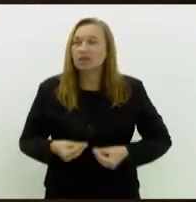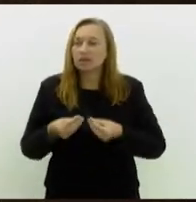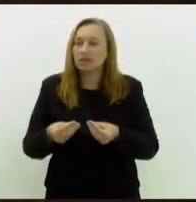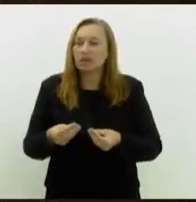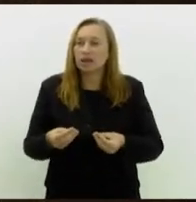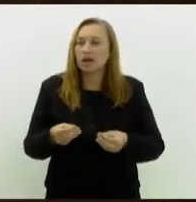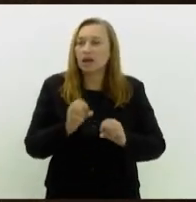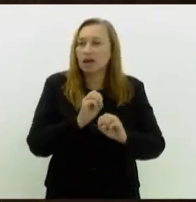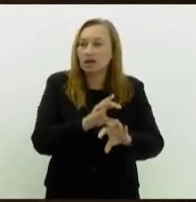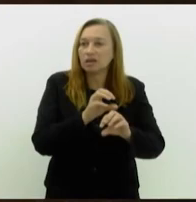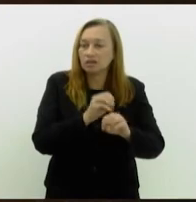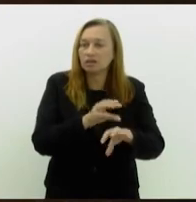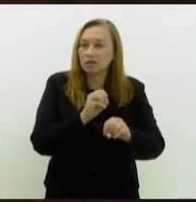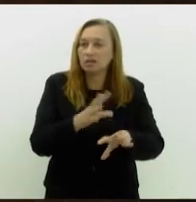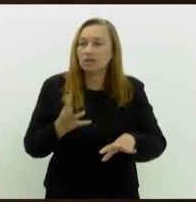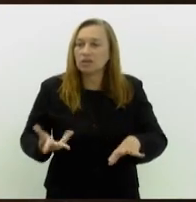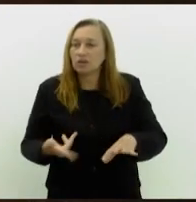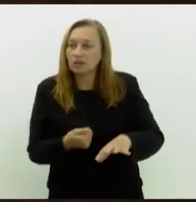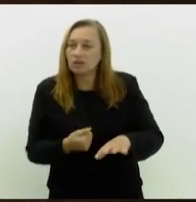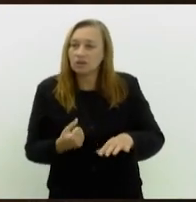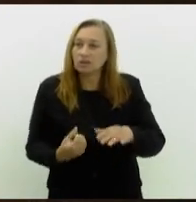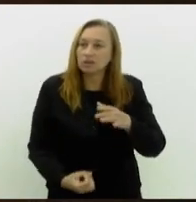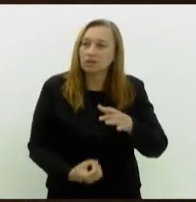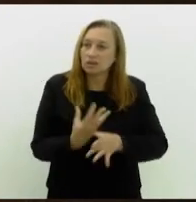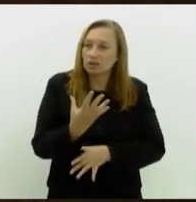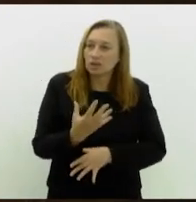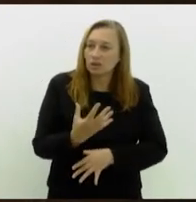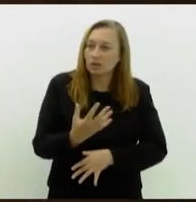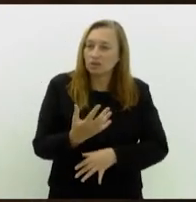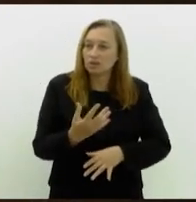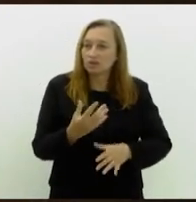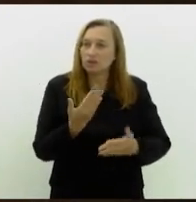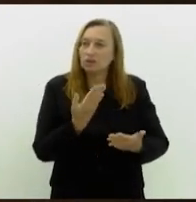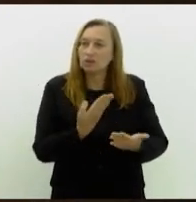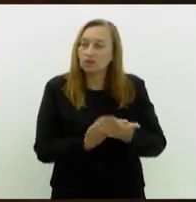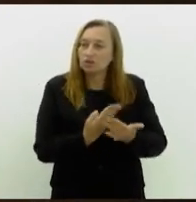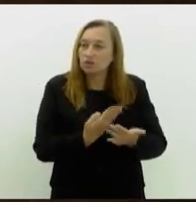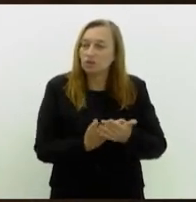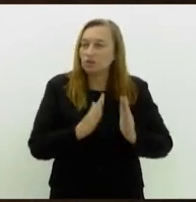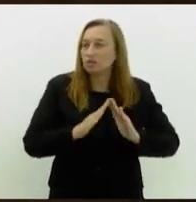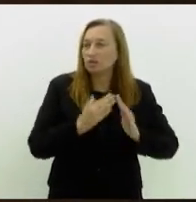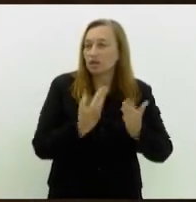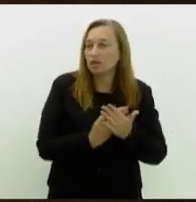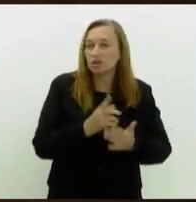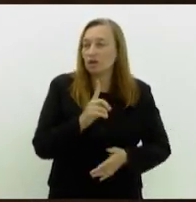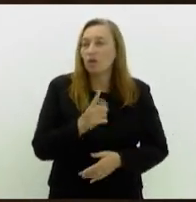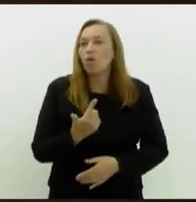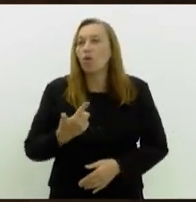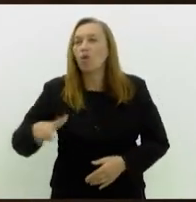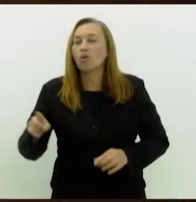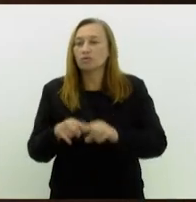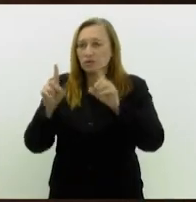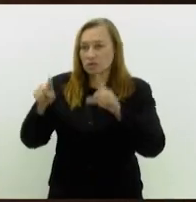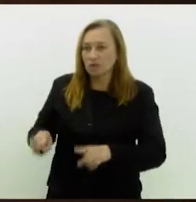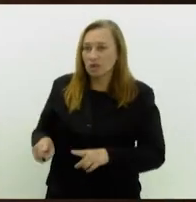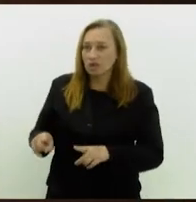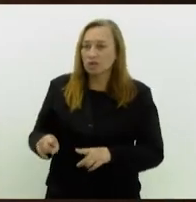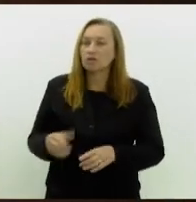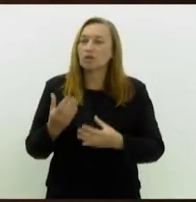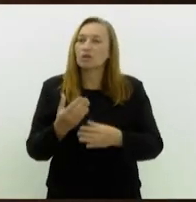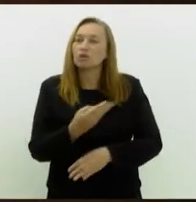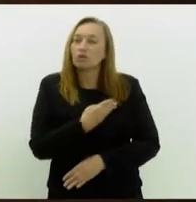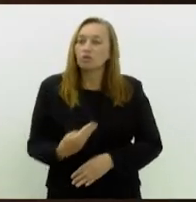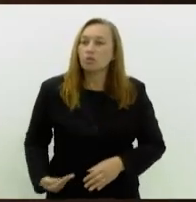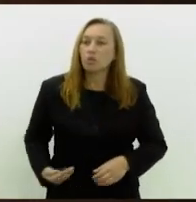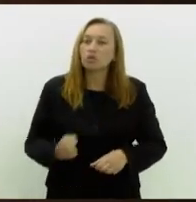qualidade que estão construindo o chão da escola não não é nenhum outro funcionário que não o funcionário público do